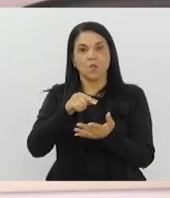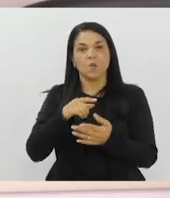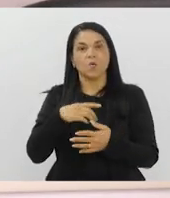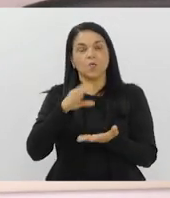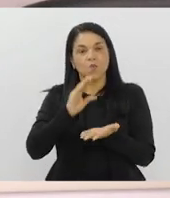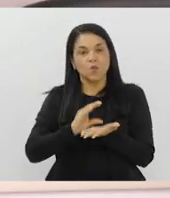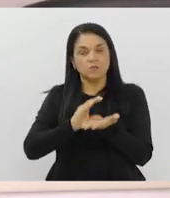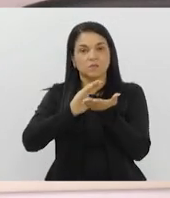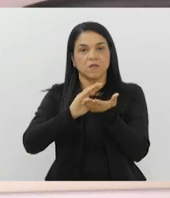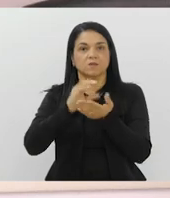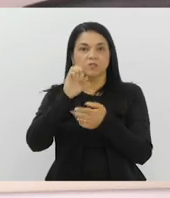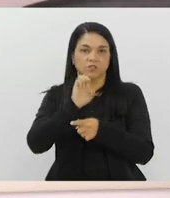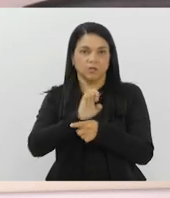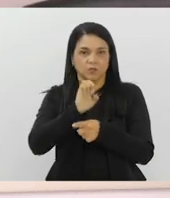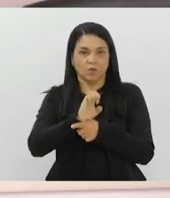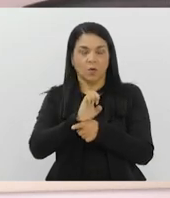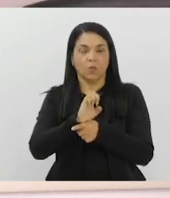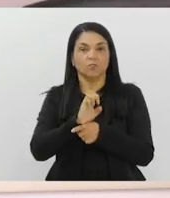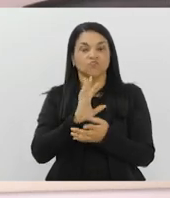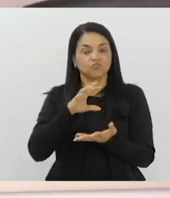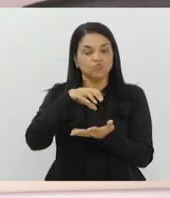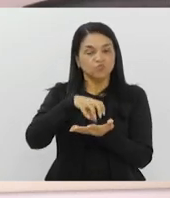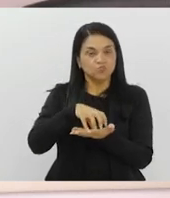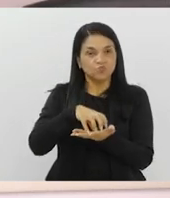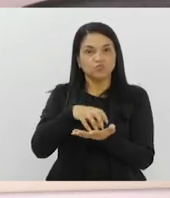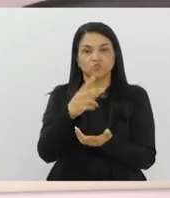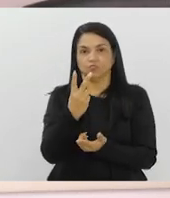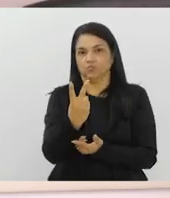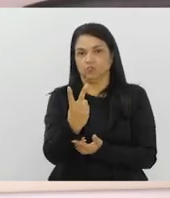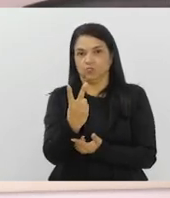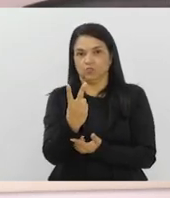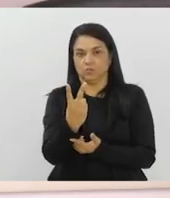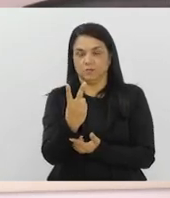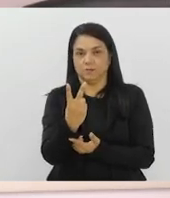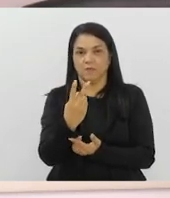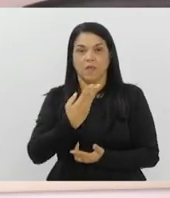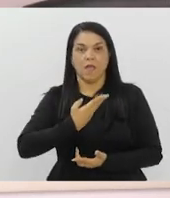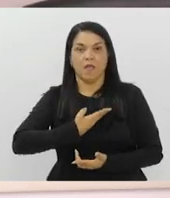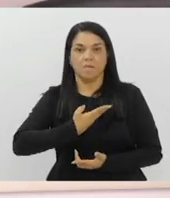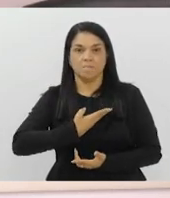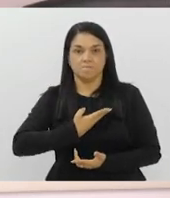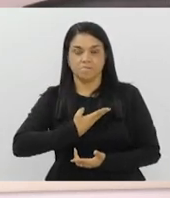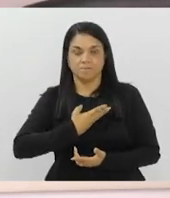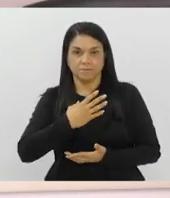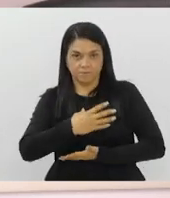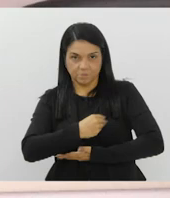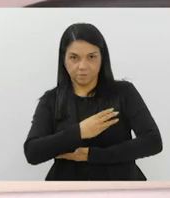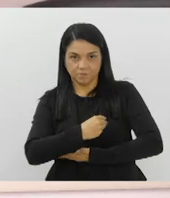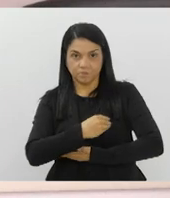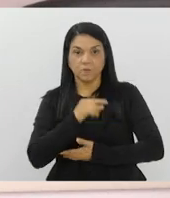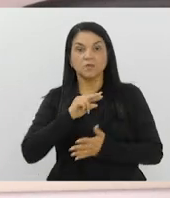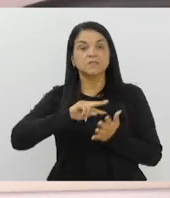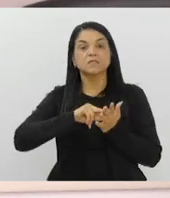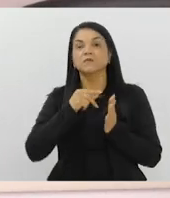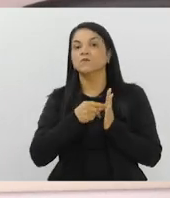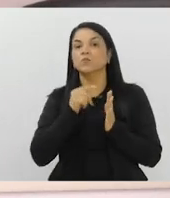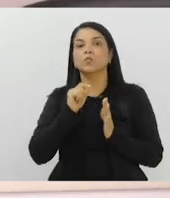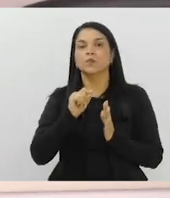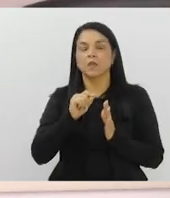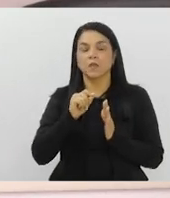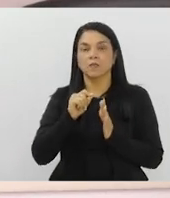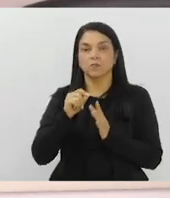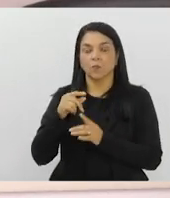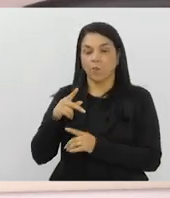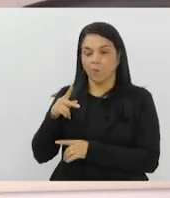duas unidades amigas da amamentação. O que significa Unidade Básica Amiga da Amamentação? Significa que, desde o porteiro